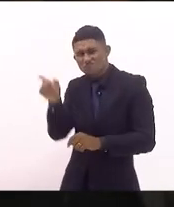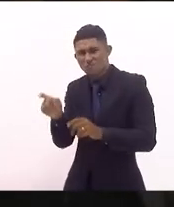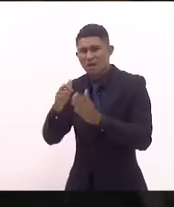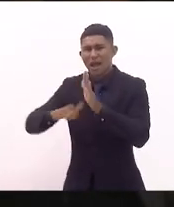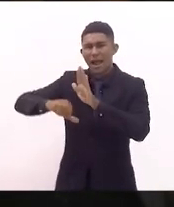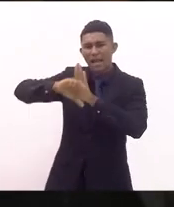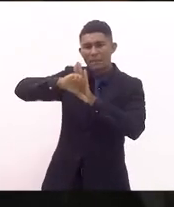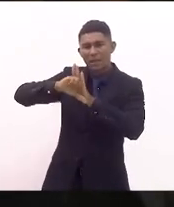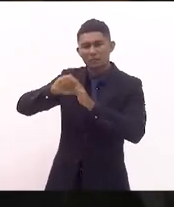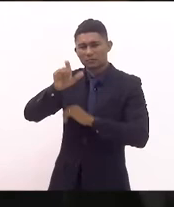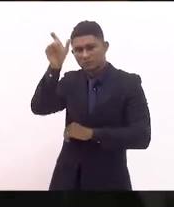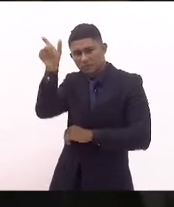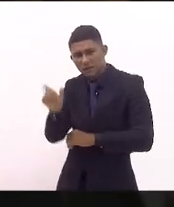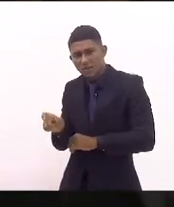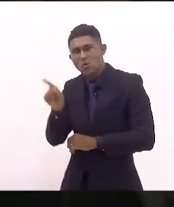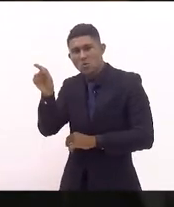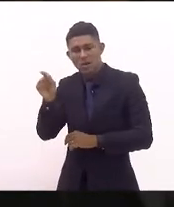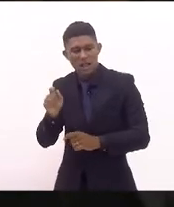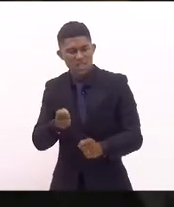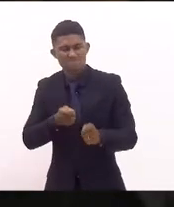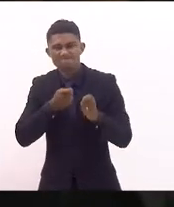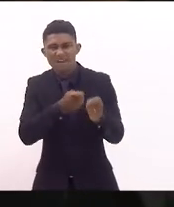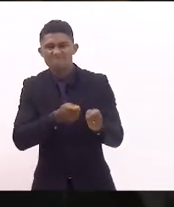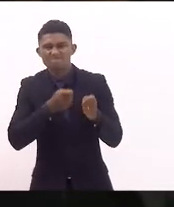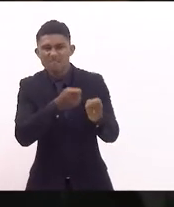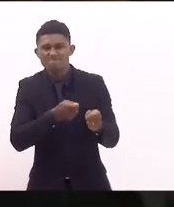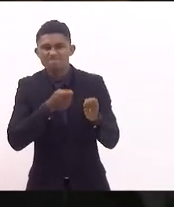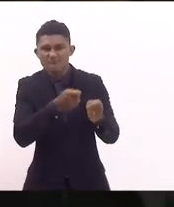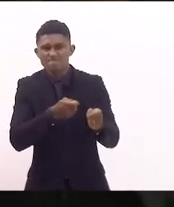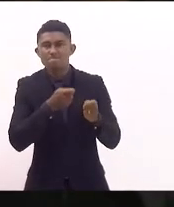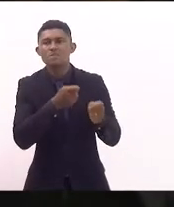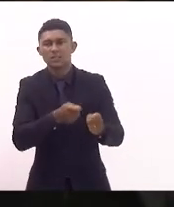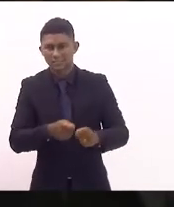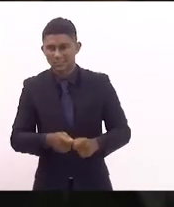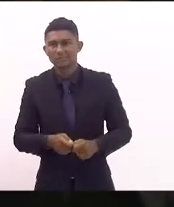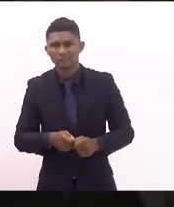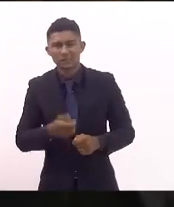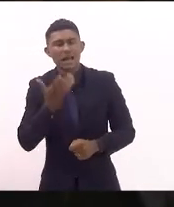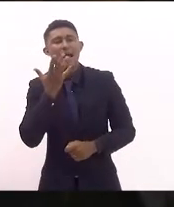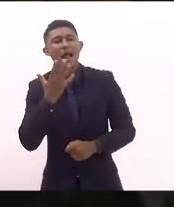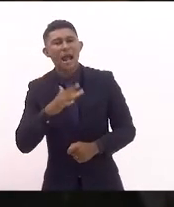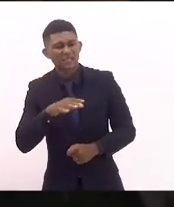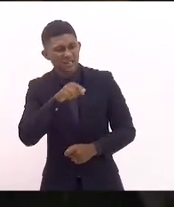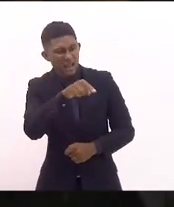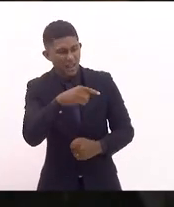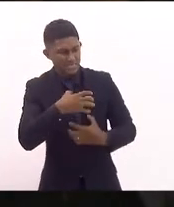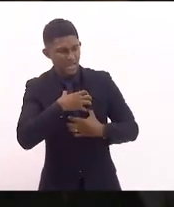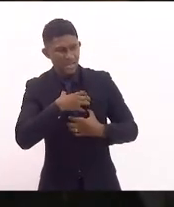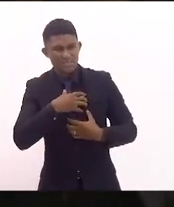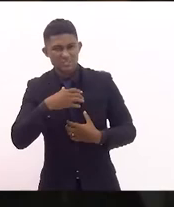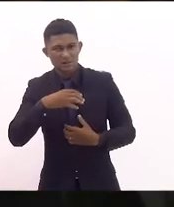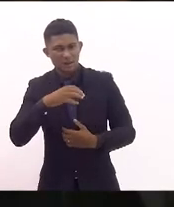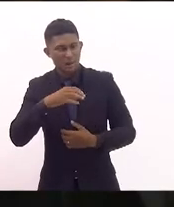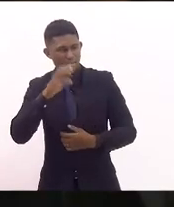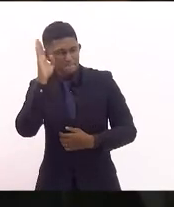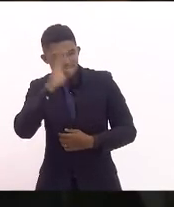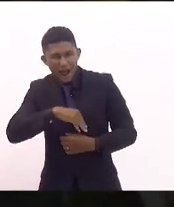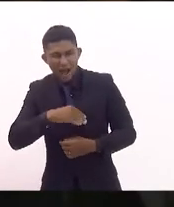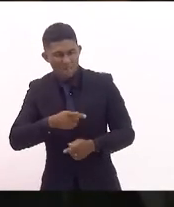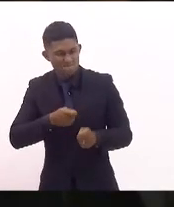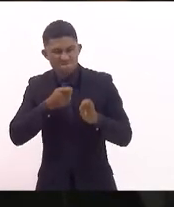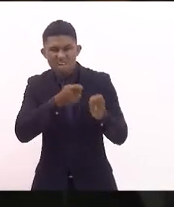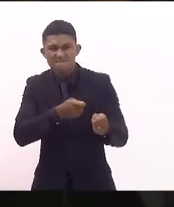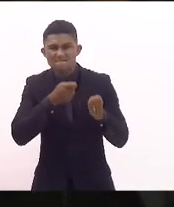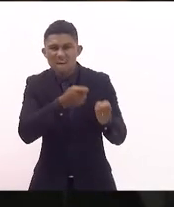sádicos, torturam, ouvem cuidadosamente como a criança se sente e ajustam a